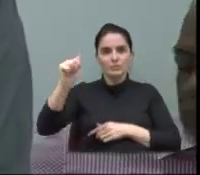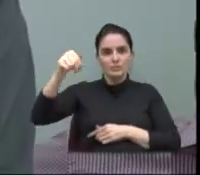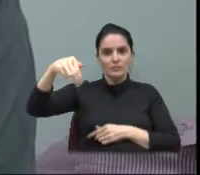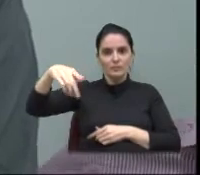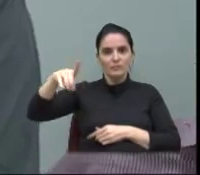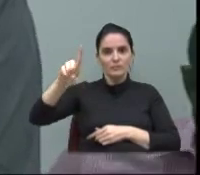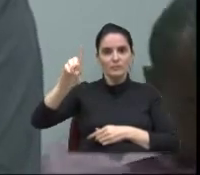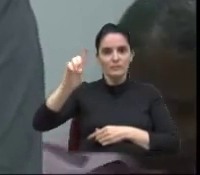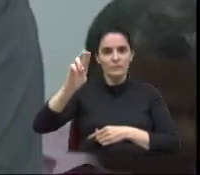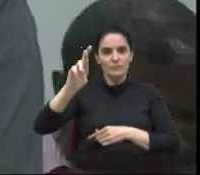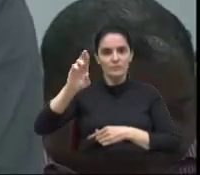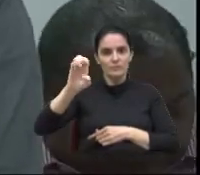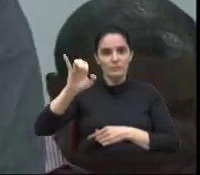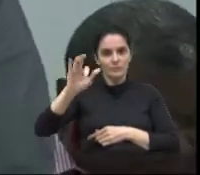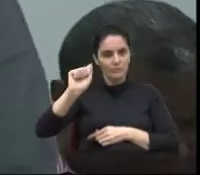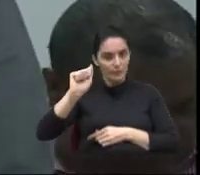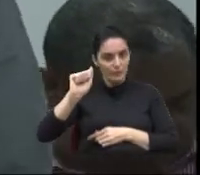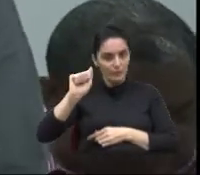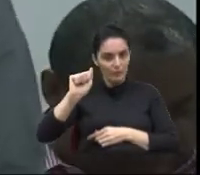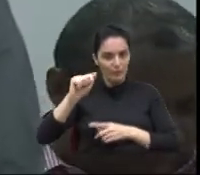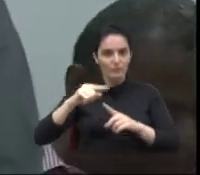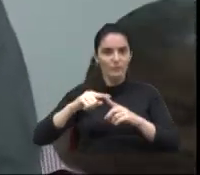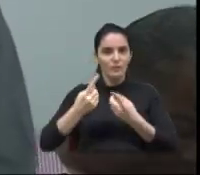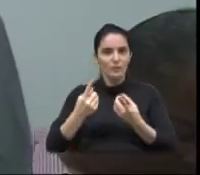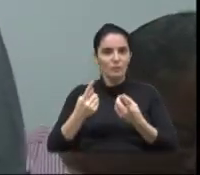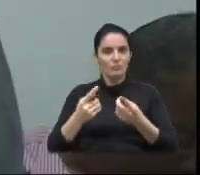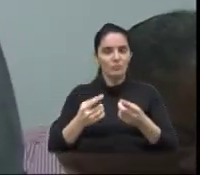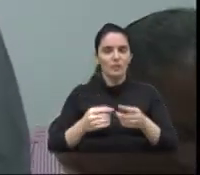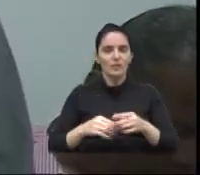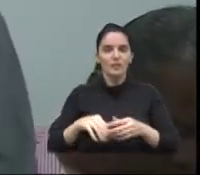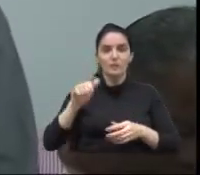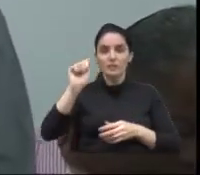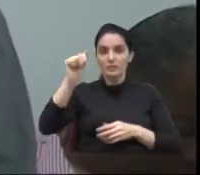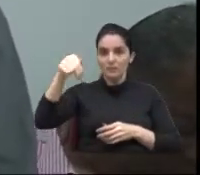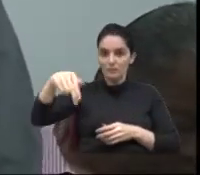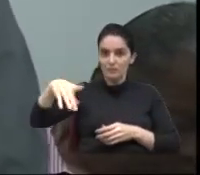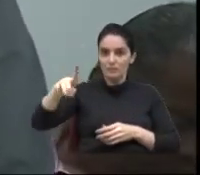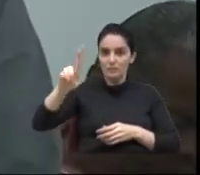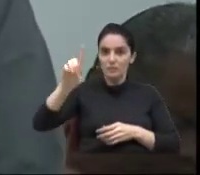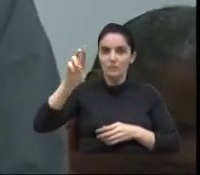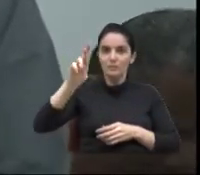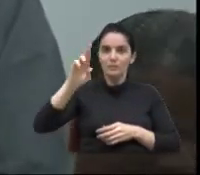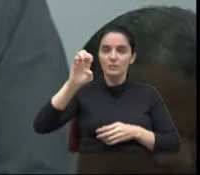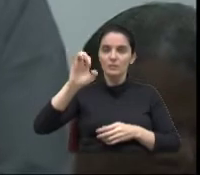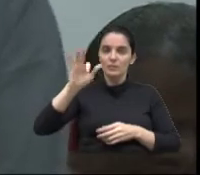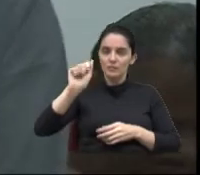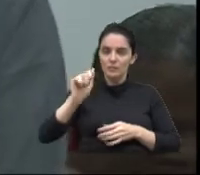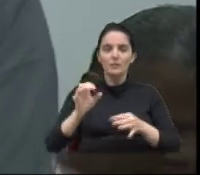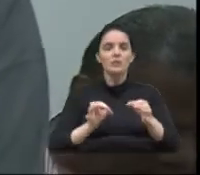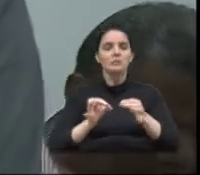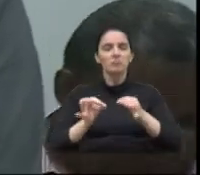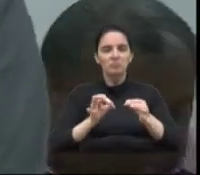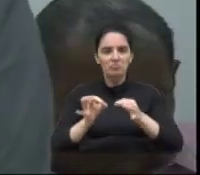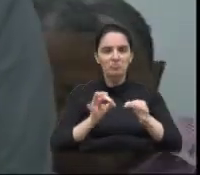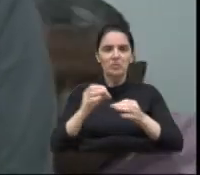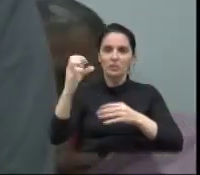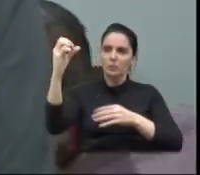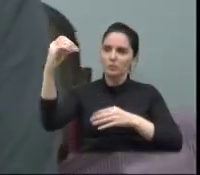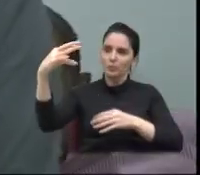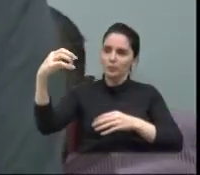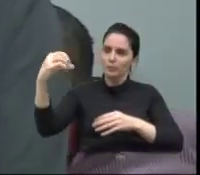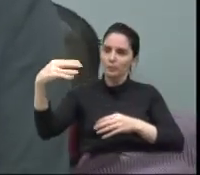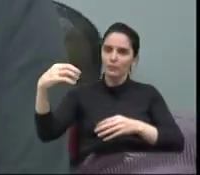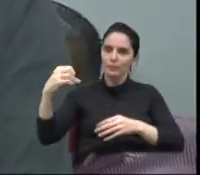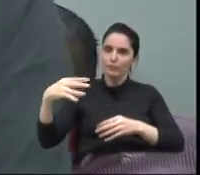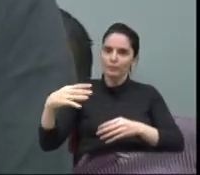acertou. Isso foi coisa que ela planejou e teve coragem, mesmo com um monte de crítica, de fazer. E hoje nós vemos que é uma